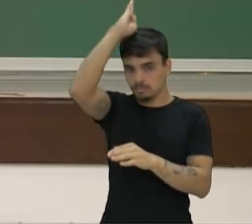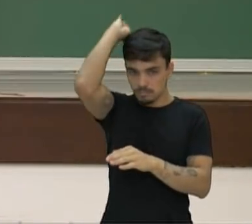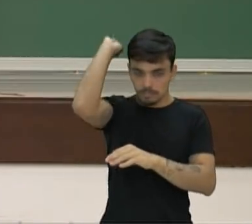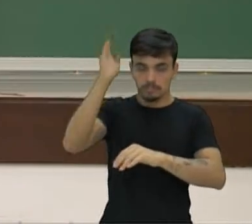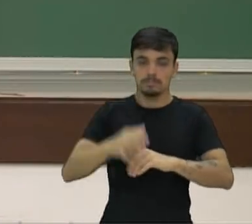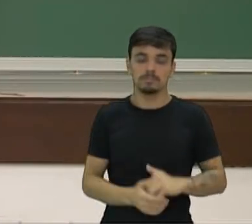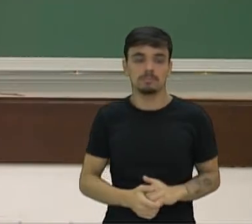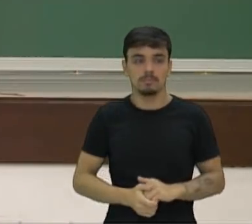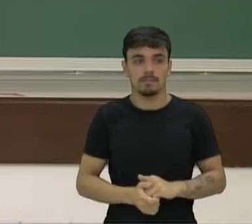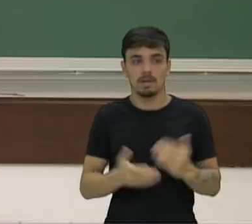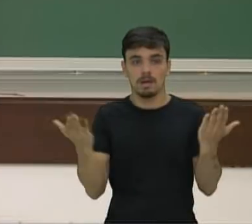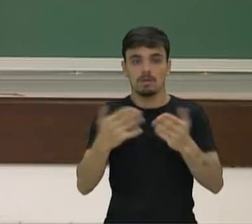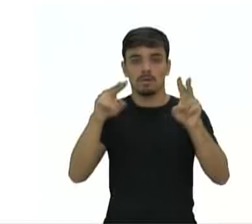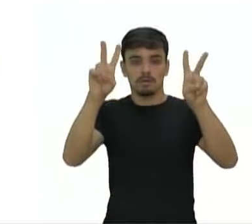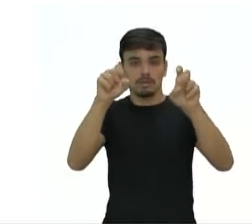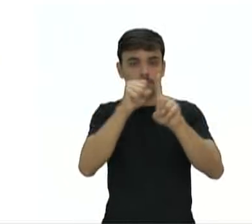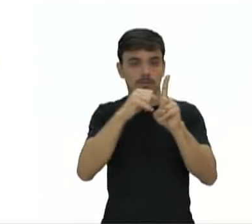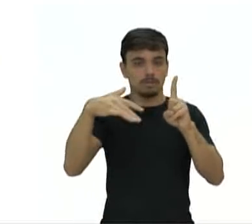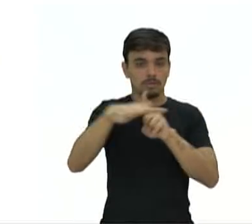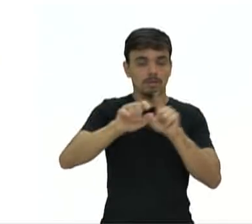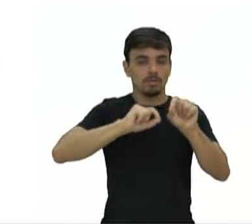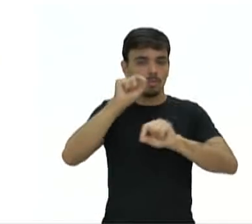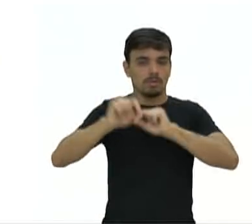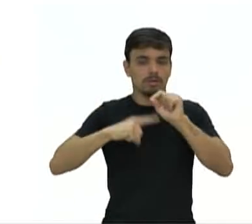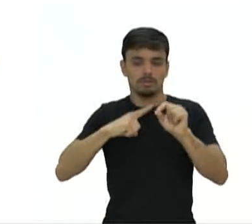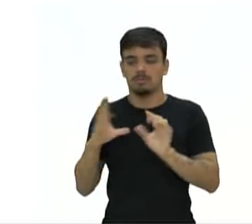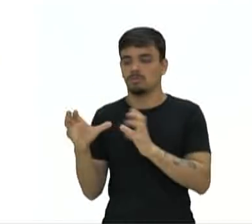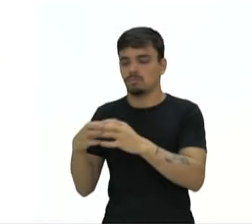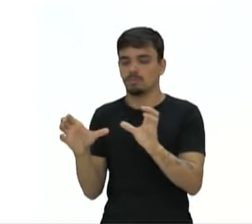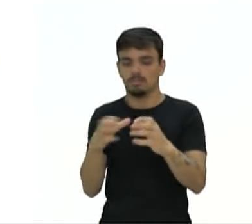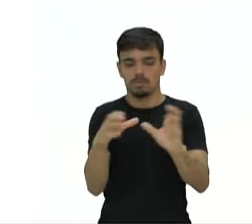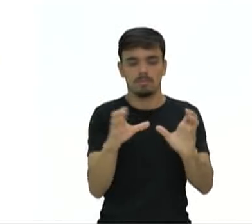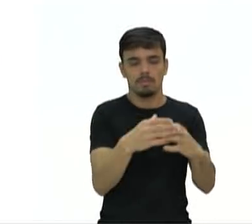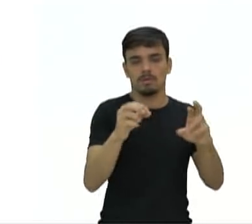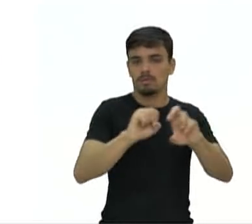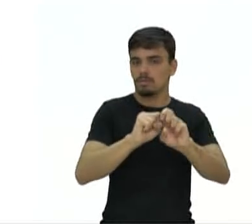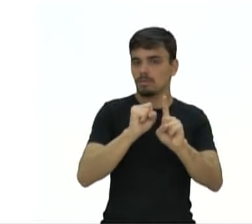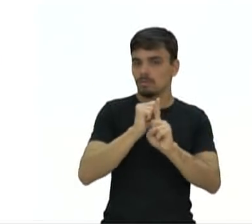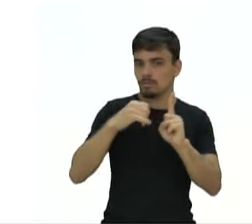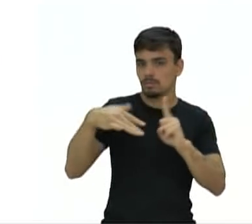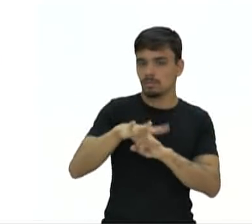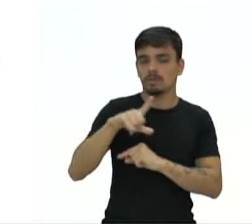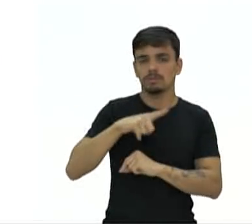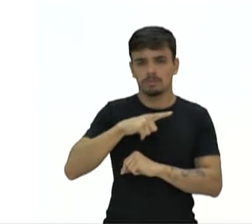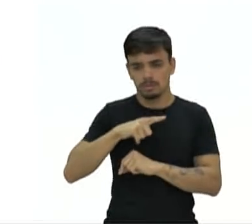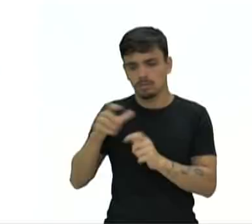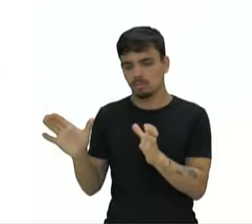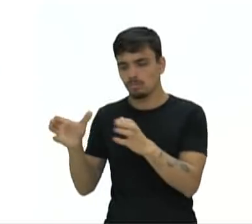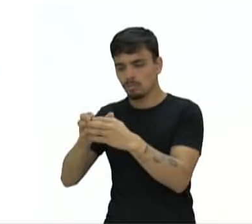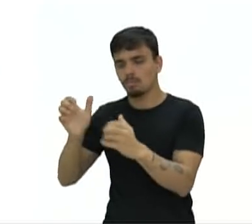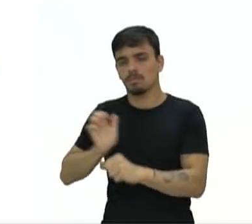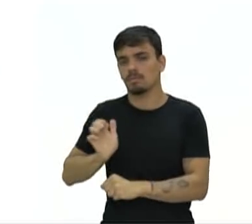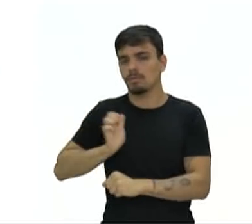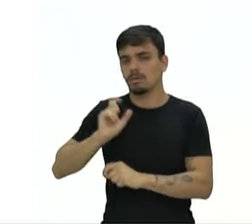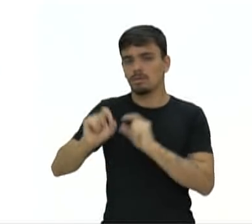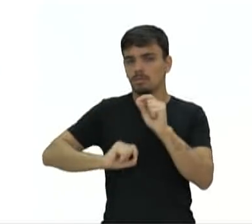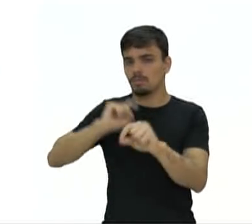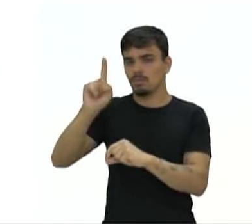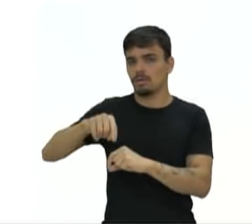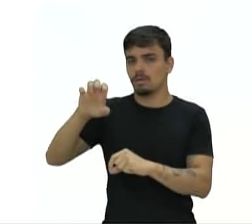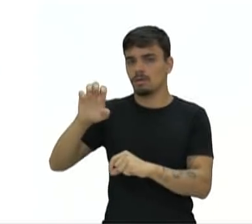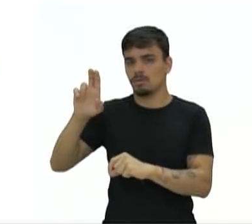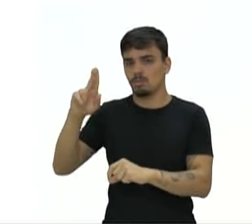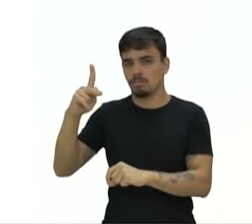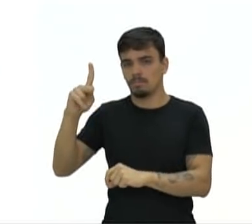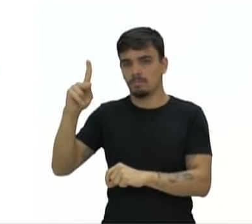sociedade. Então em Atenas a sociedade estava dividida em grupos sociais. O grupo mais elitizado da sociedade ateniense eram os